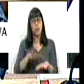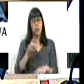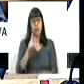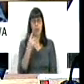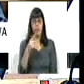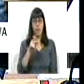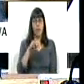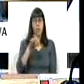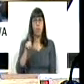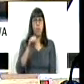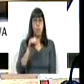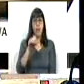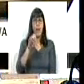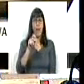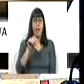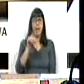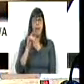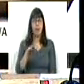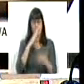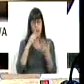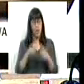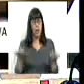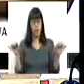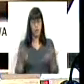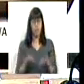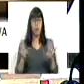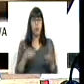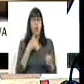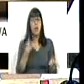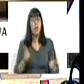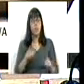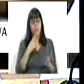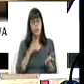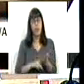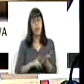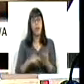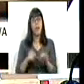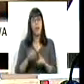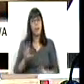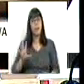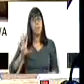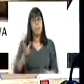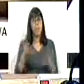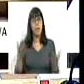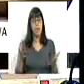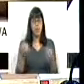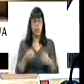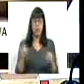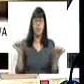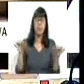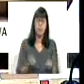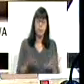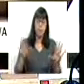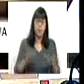de Vila Pouca da Guiar. Nada de pior do que não perceber a realidade do país e nada